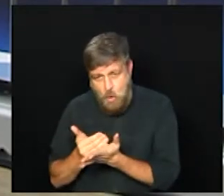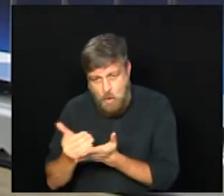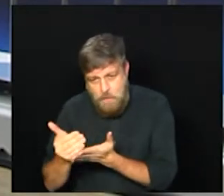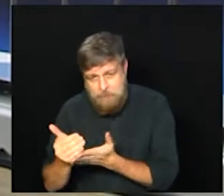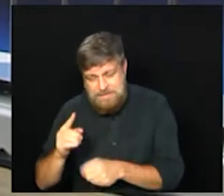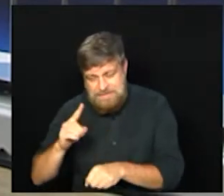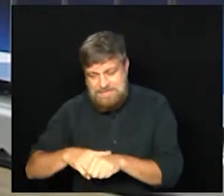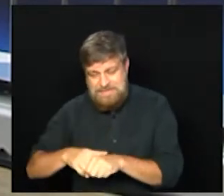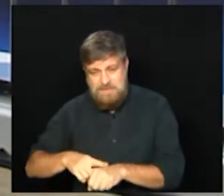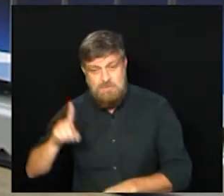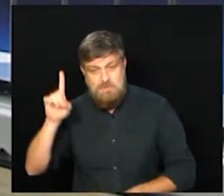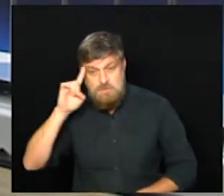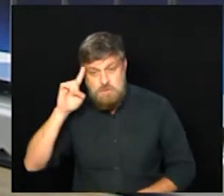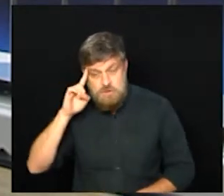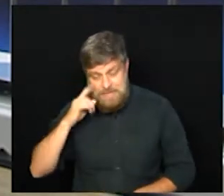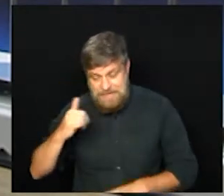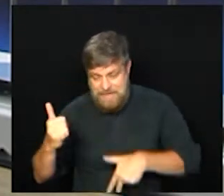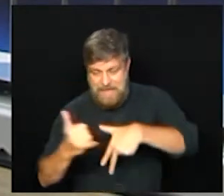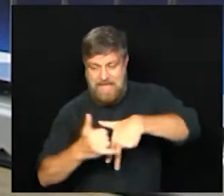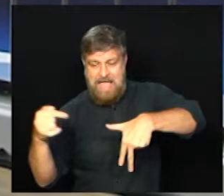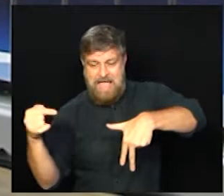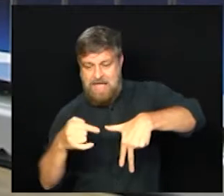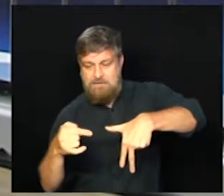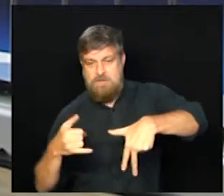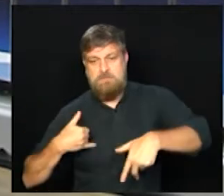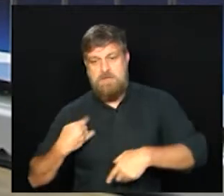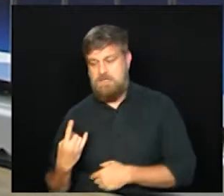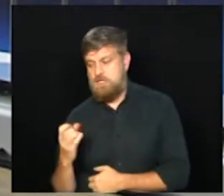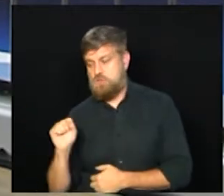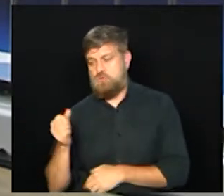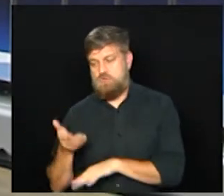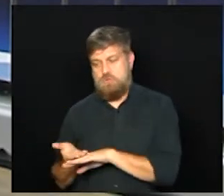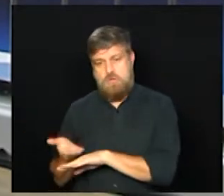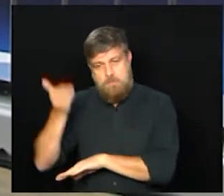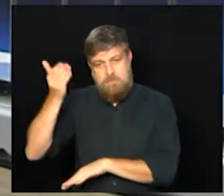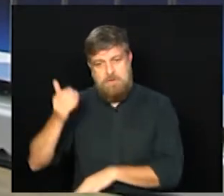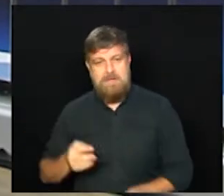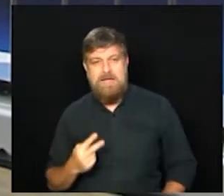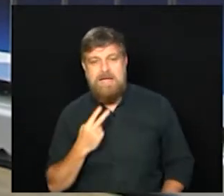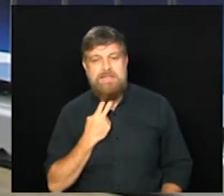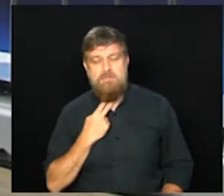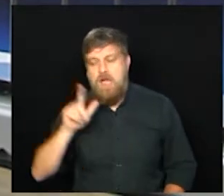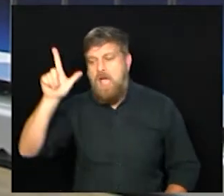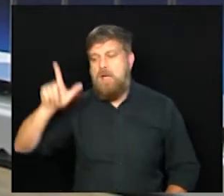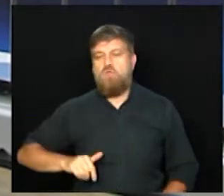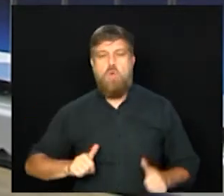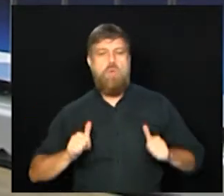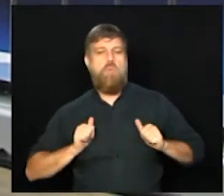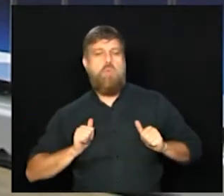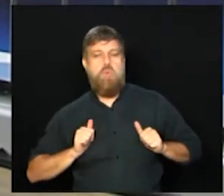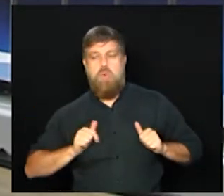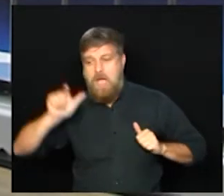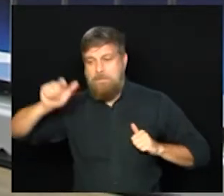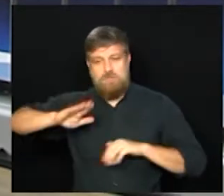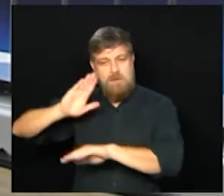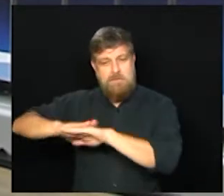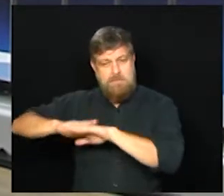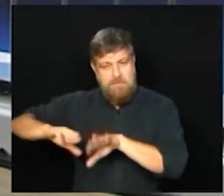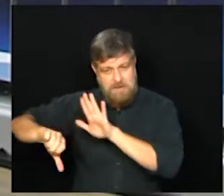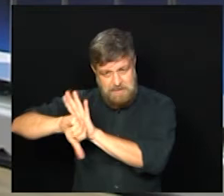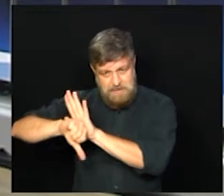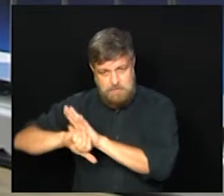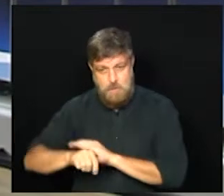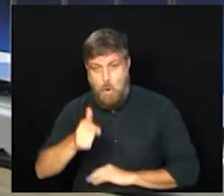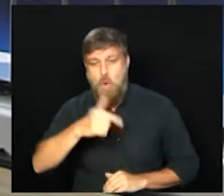contados da data em que a vítima completar 18 anos, para diminuir a impunidade entre os autores desse crime.